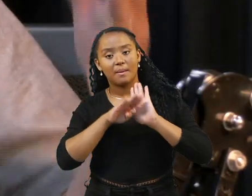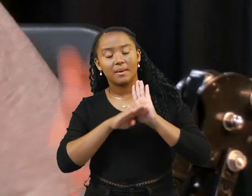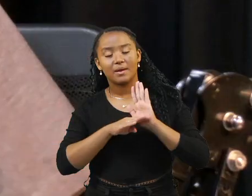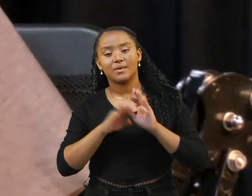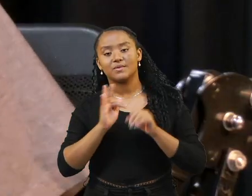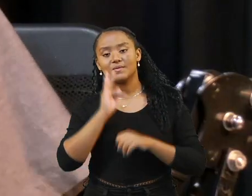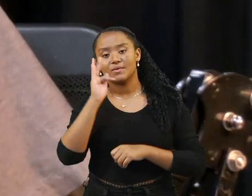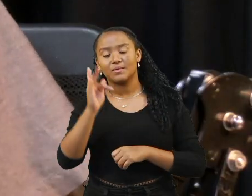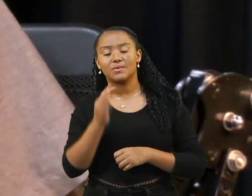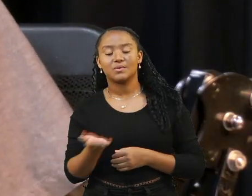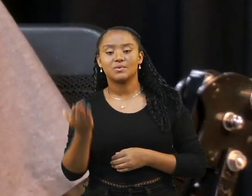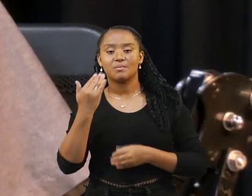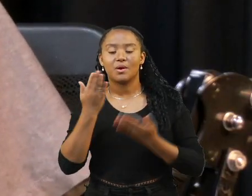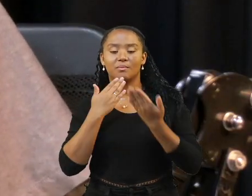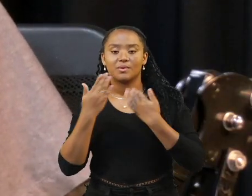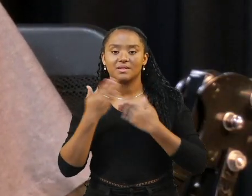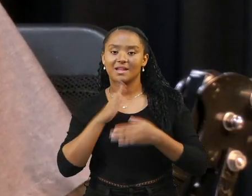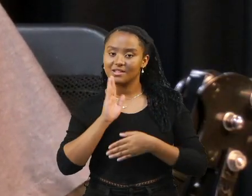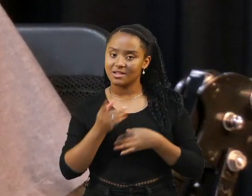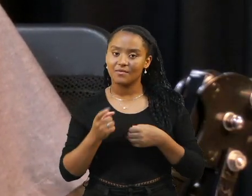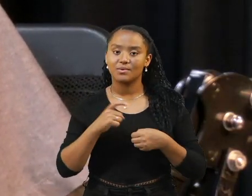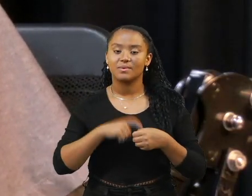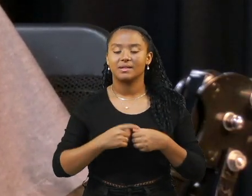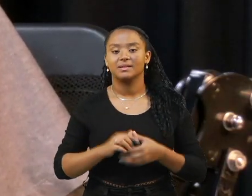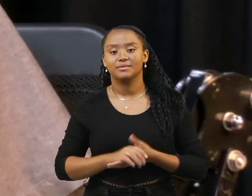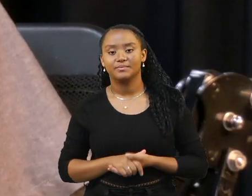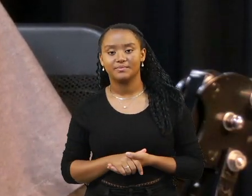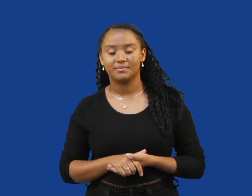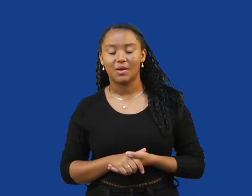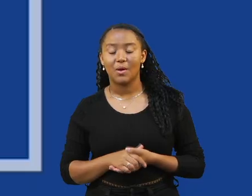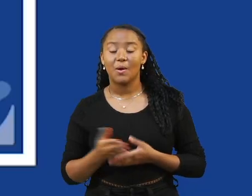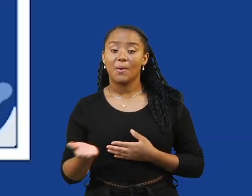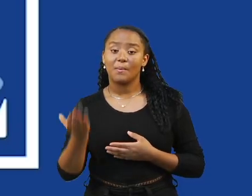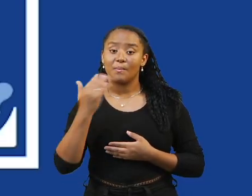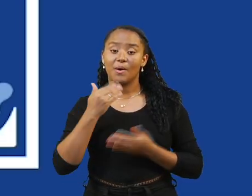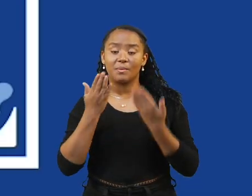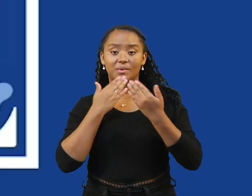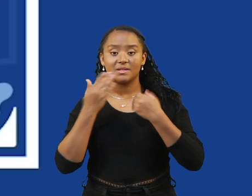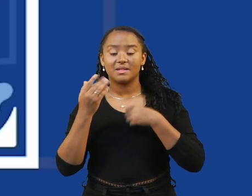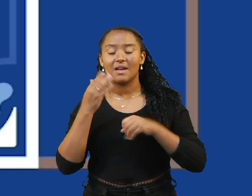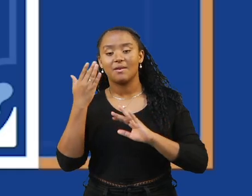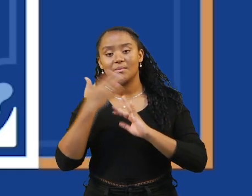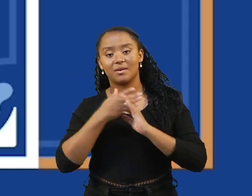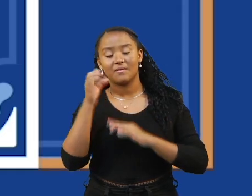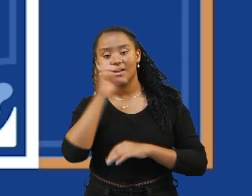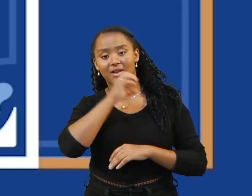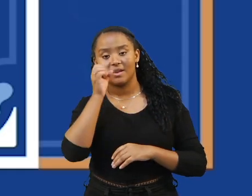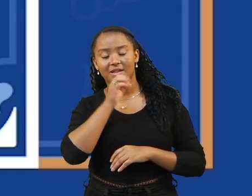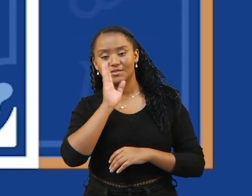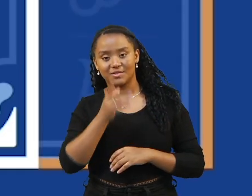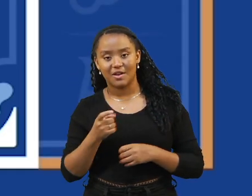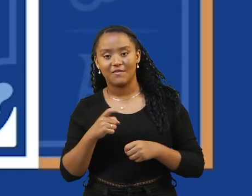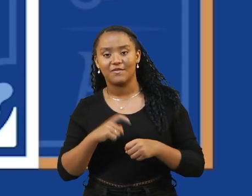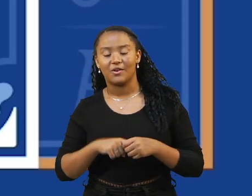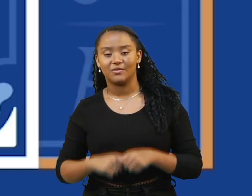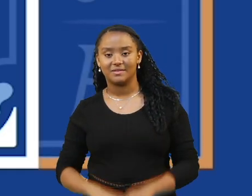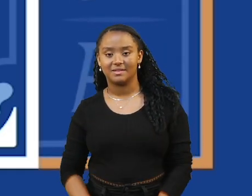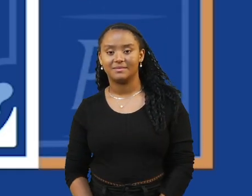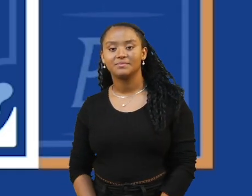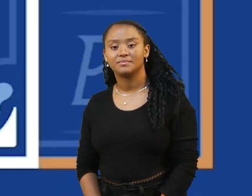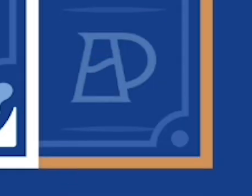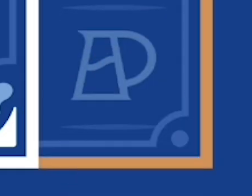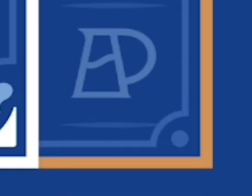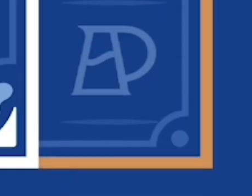planos futuros. Bora prosear, daqui a pouquinho tá de volta. Bora prosear, vai para um breve intervalo